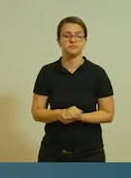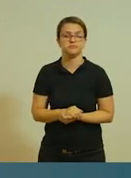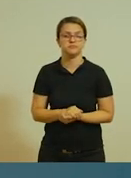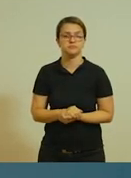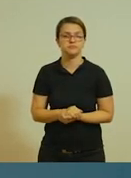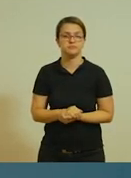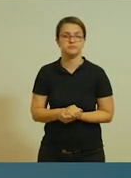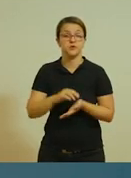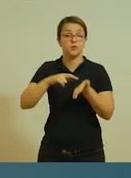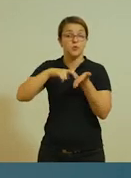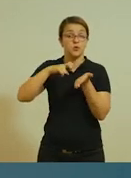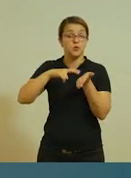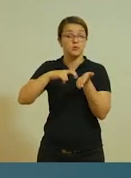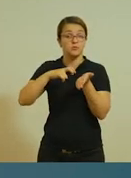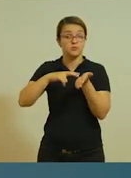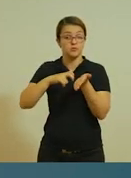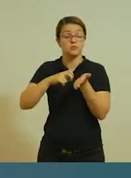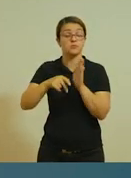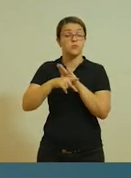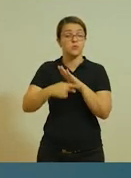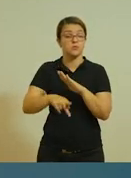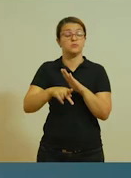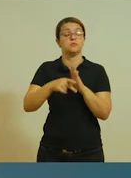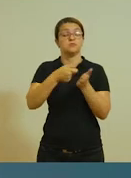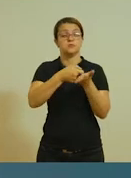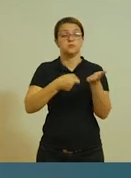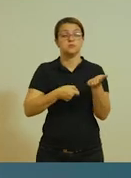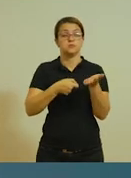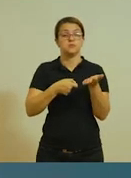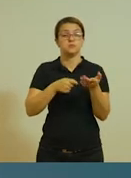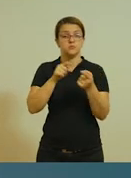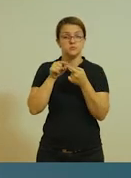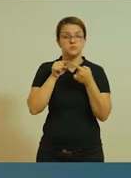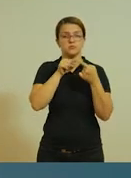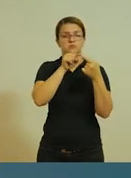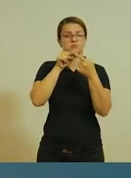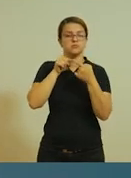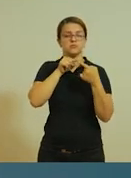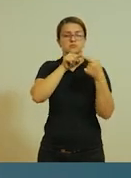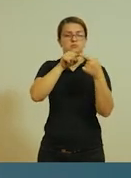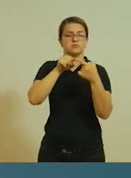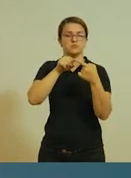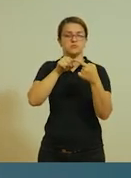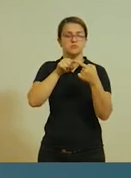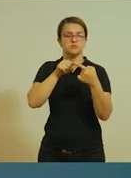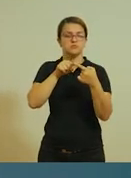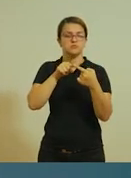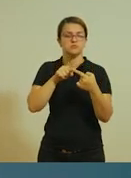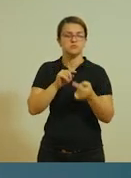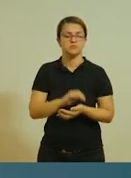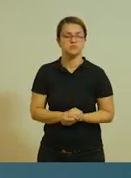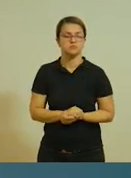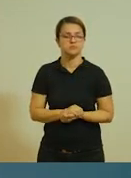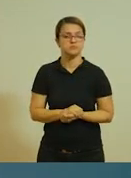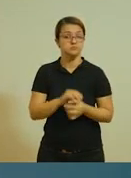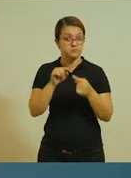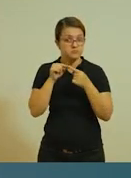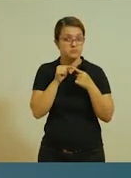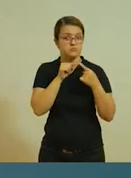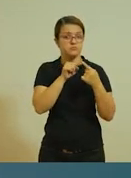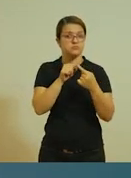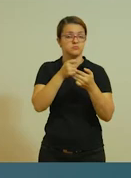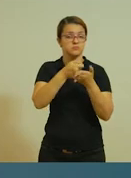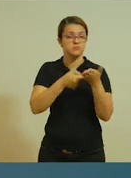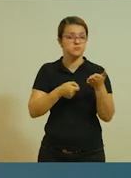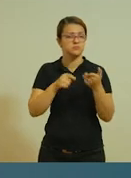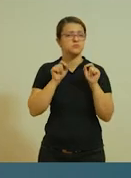nós vamos ver o vocabulário do texto, só que aqui vocês vão fazer de acordo com o sentido do texto. Então, de acordo com o sentido